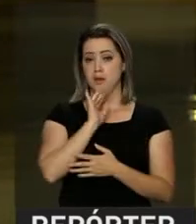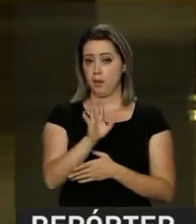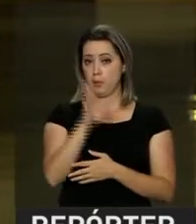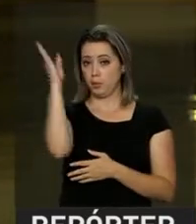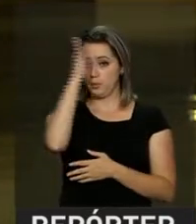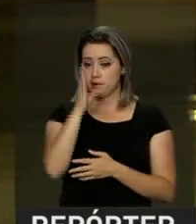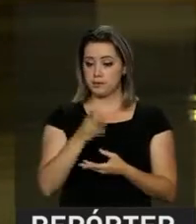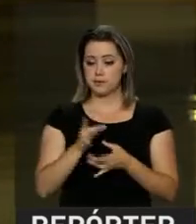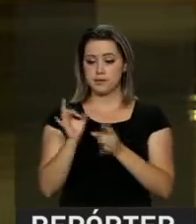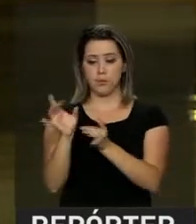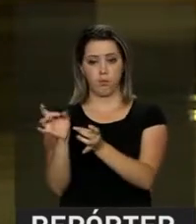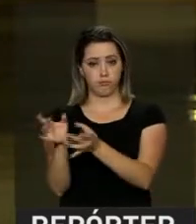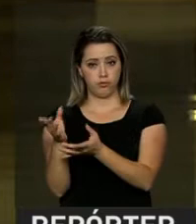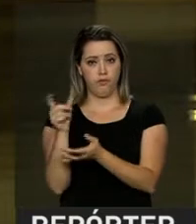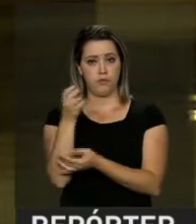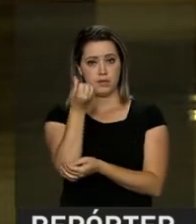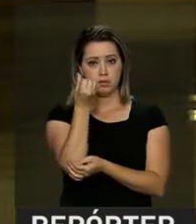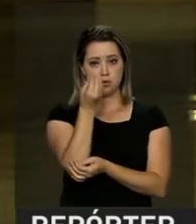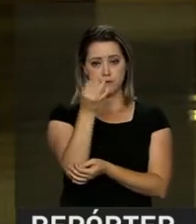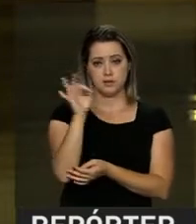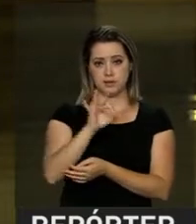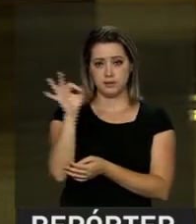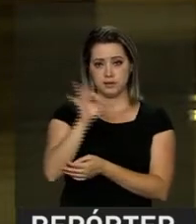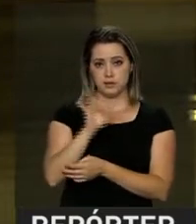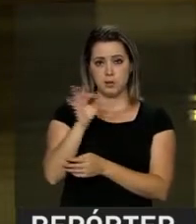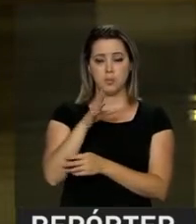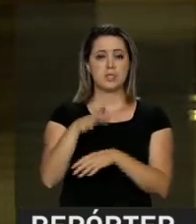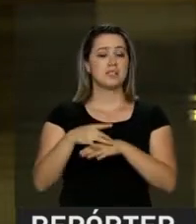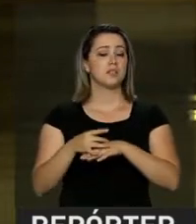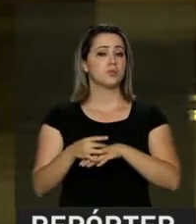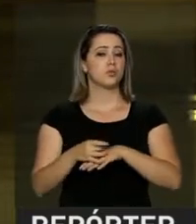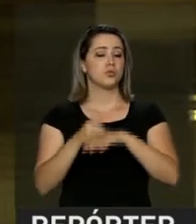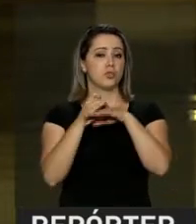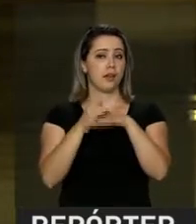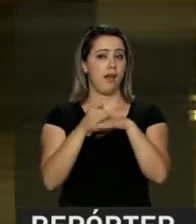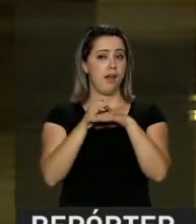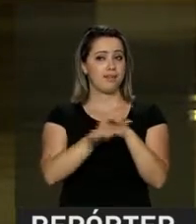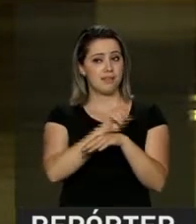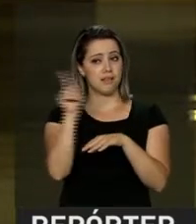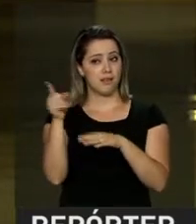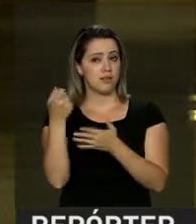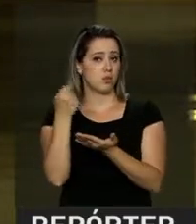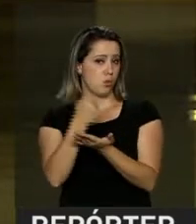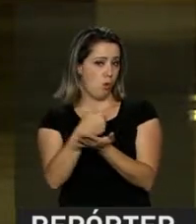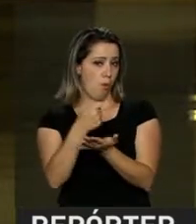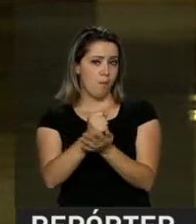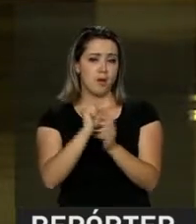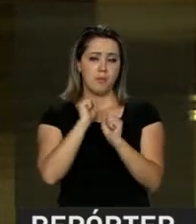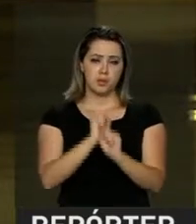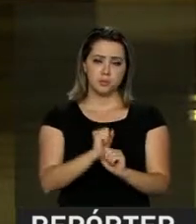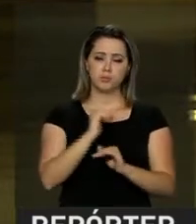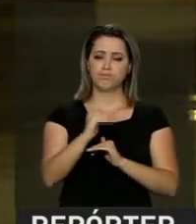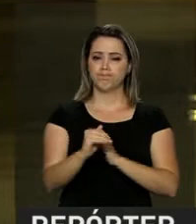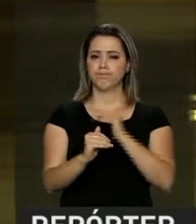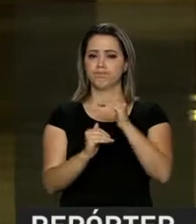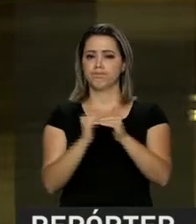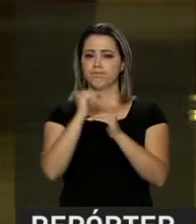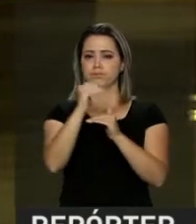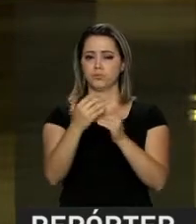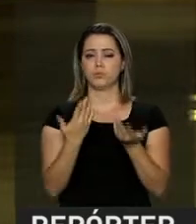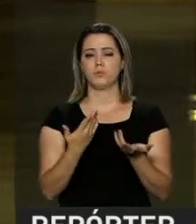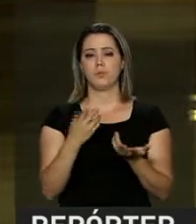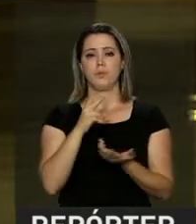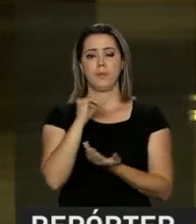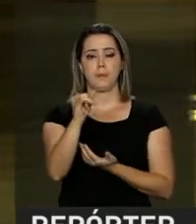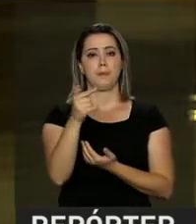60% dos produtos de carne que a rússia importa mas que há espaço para crescer mais no